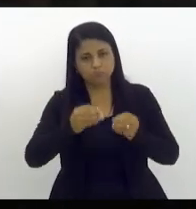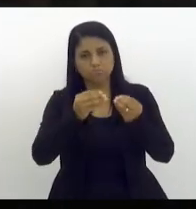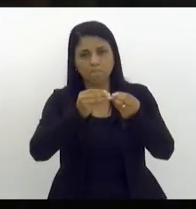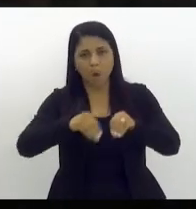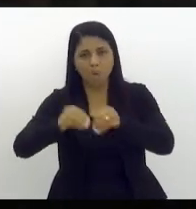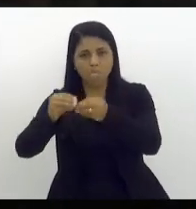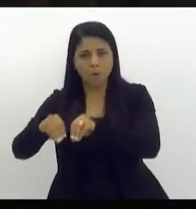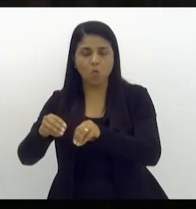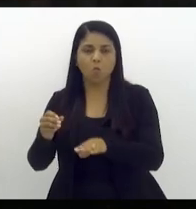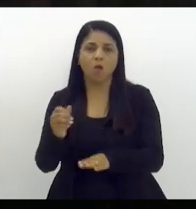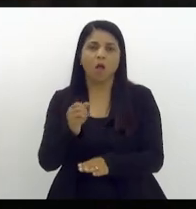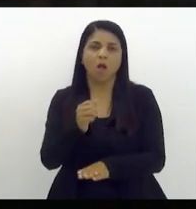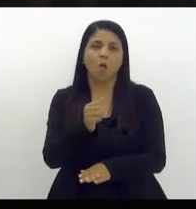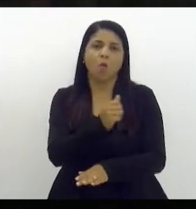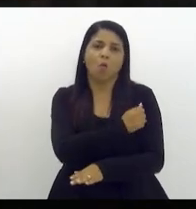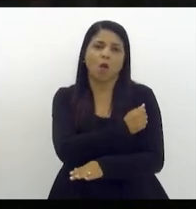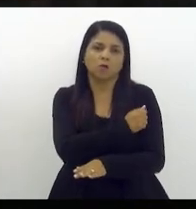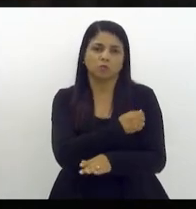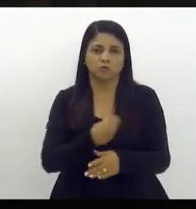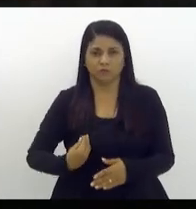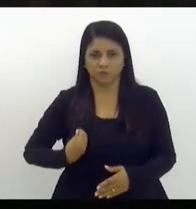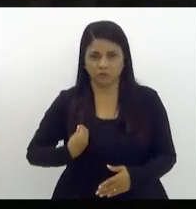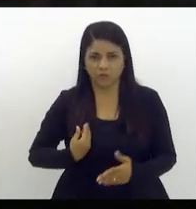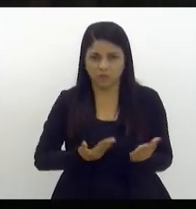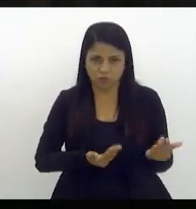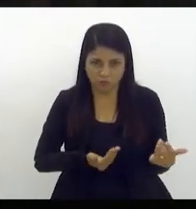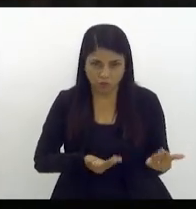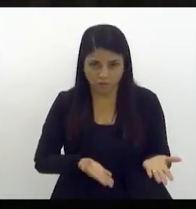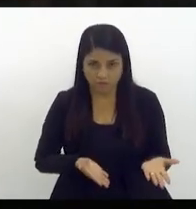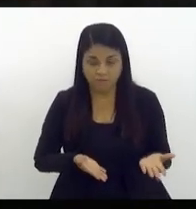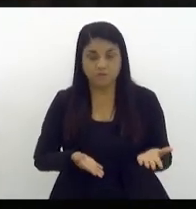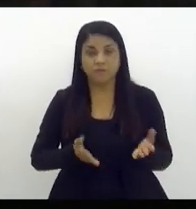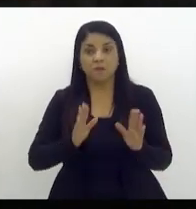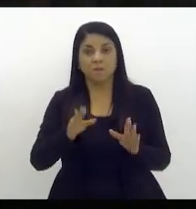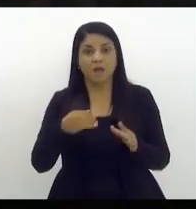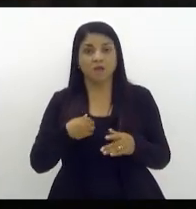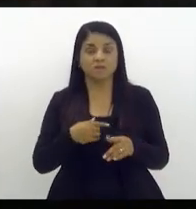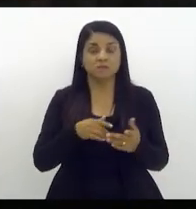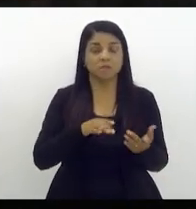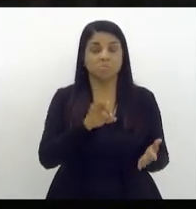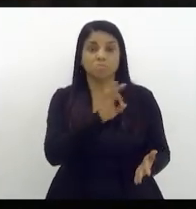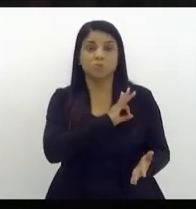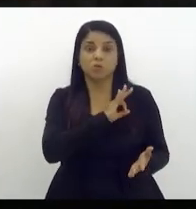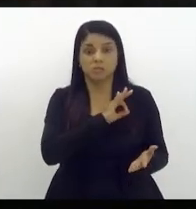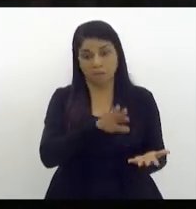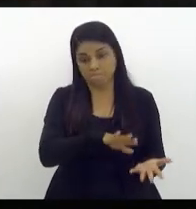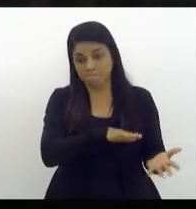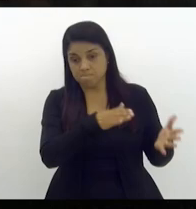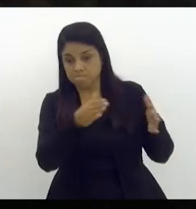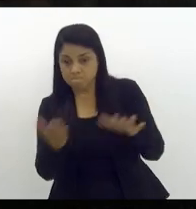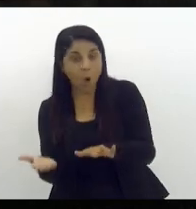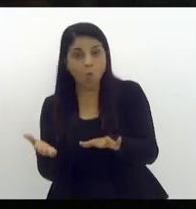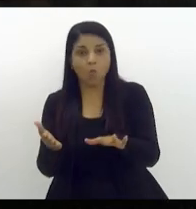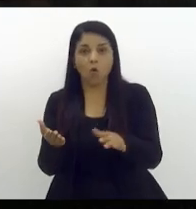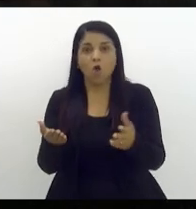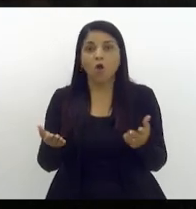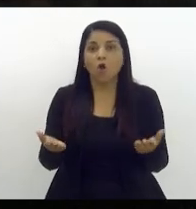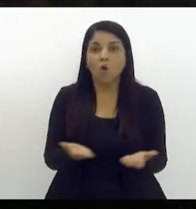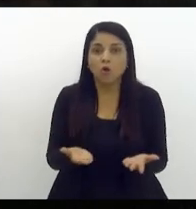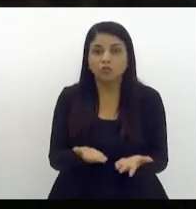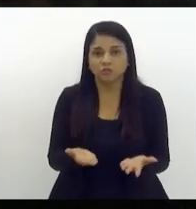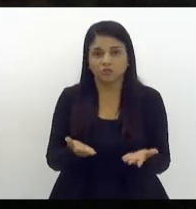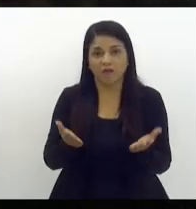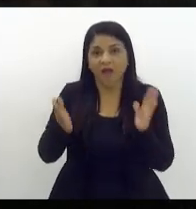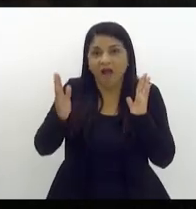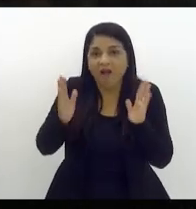jovem perpetuamente pelo resto da vida dele. Mas um agente de segurança mata hoje. Acaba com a vida hoje, agora, não